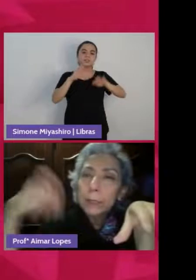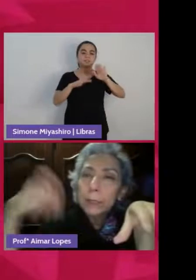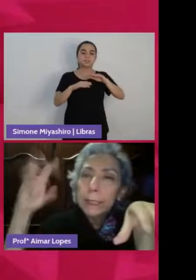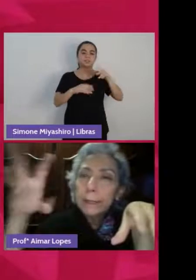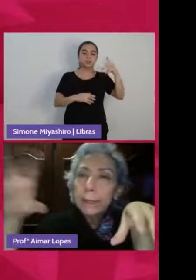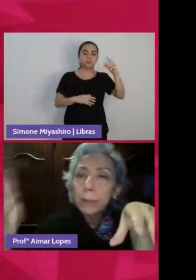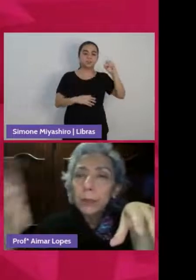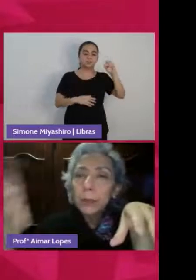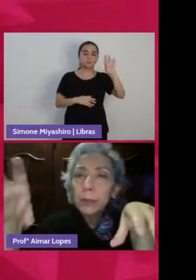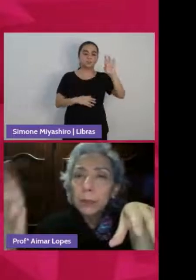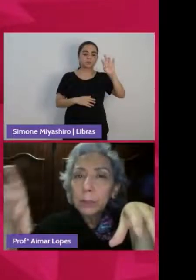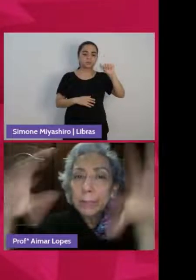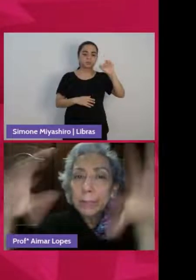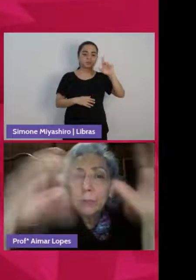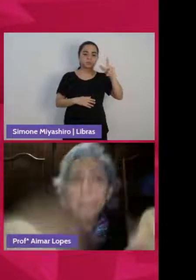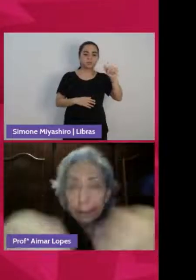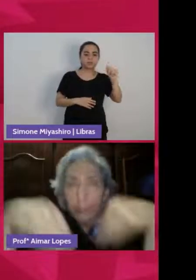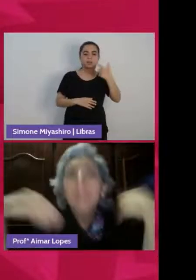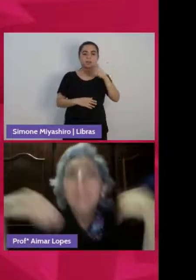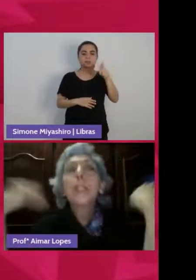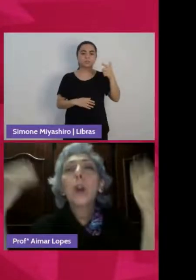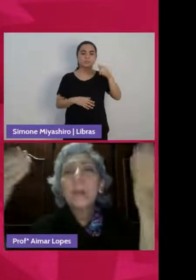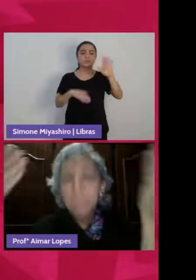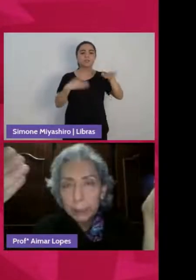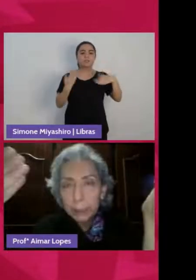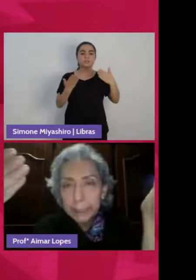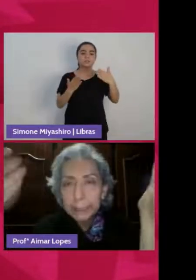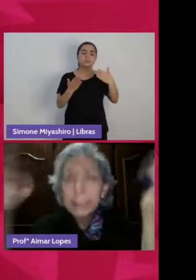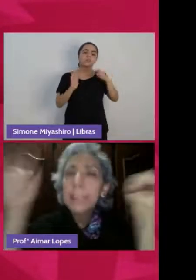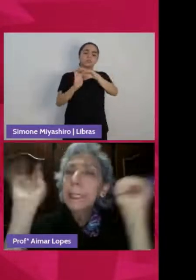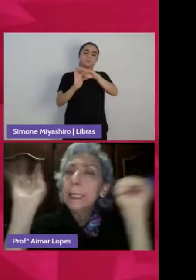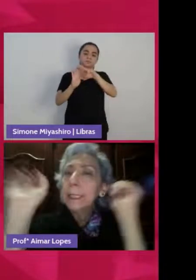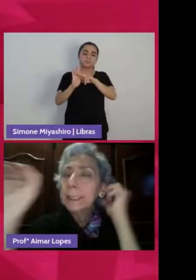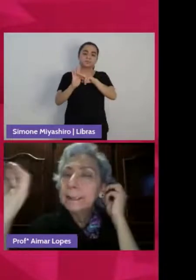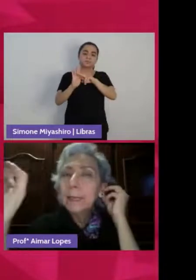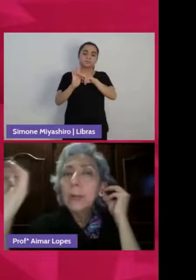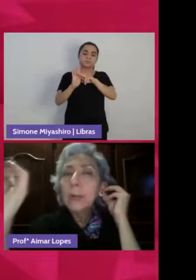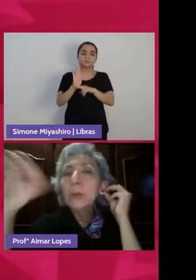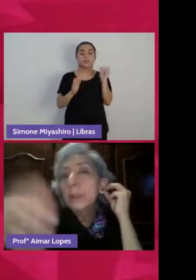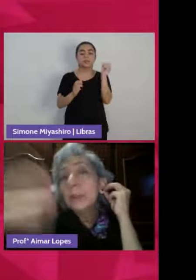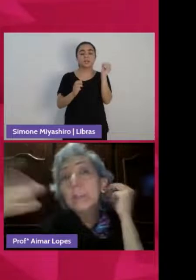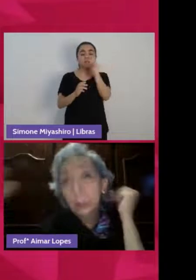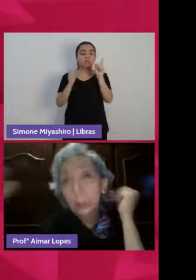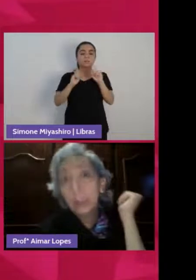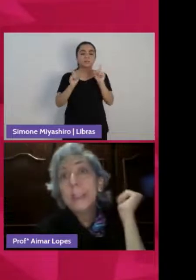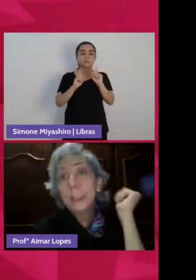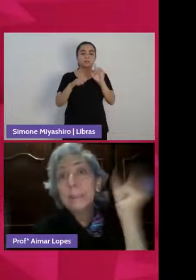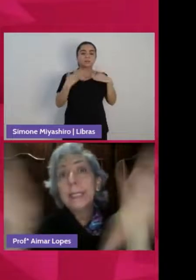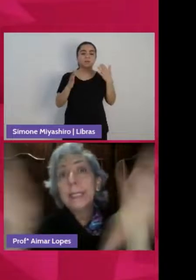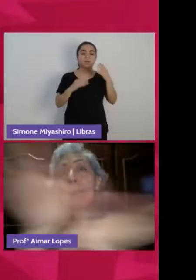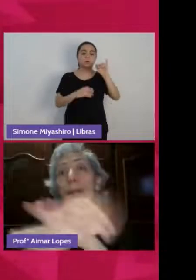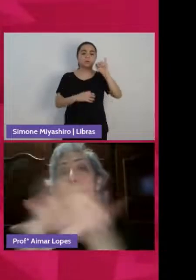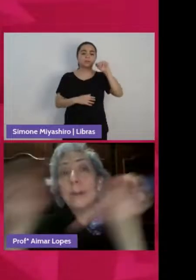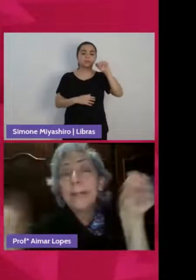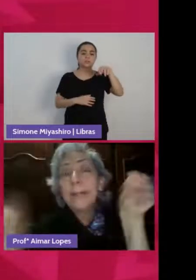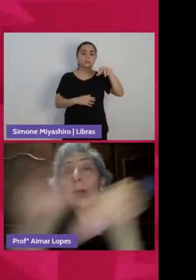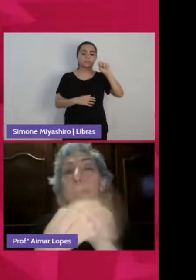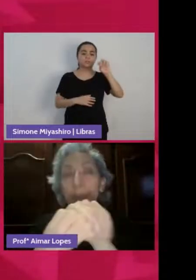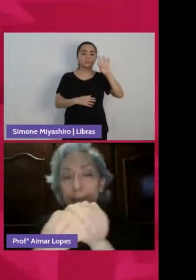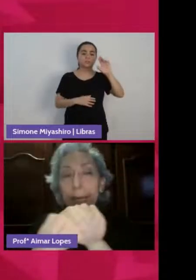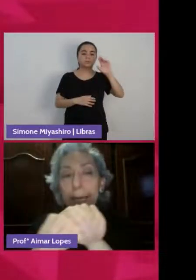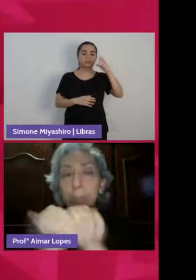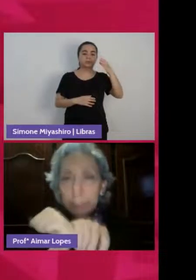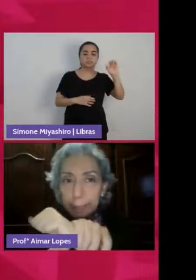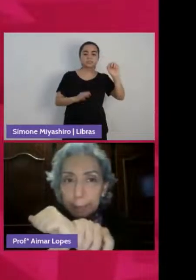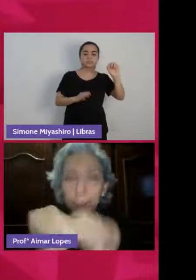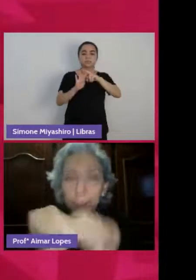então lança uma instrução, para não lançar uma nova portaria, lança uma instrução normativa que só vai